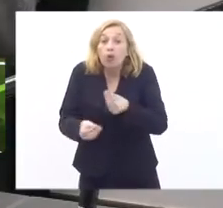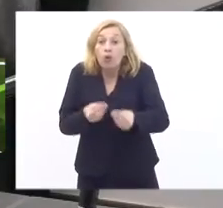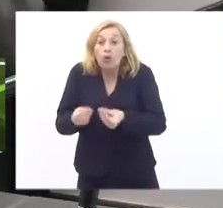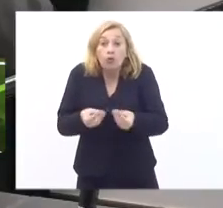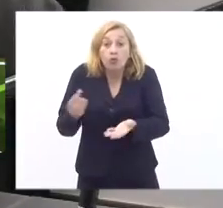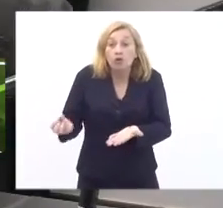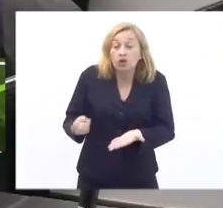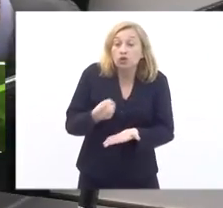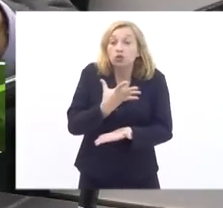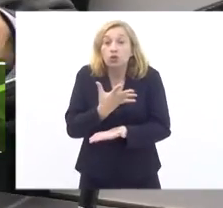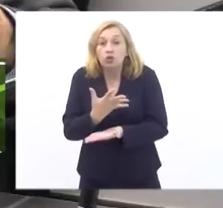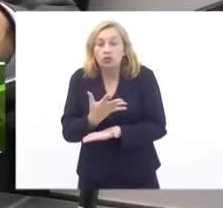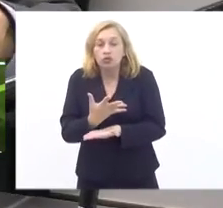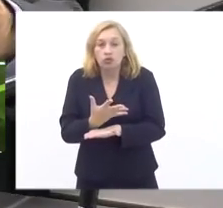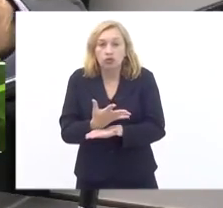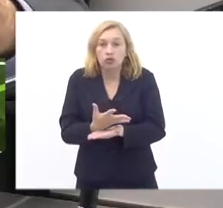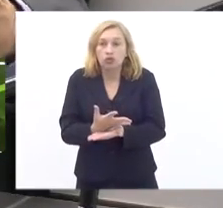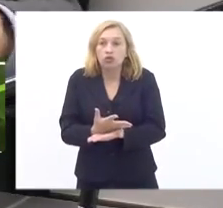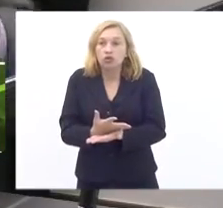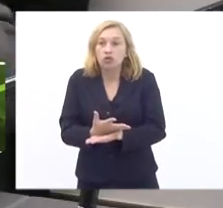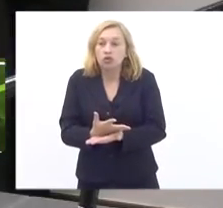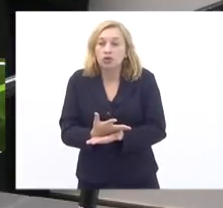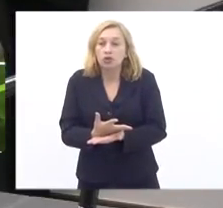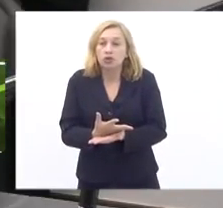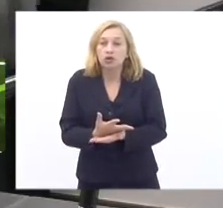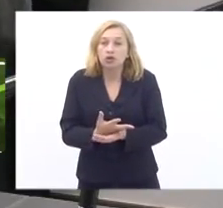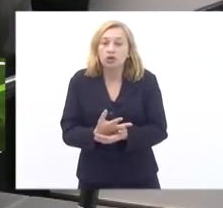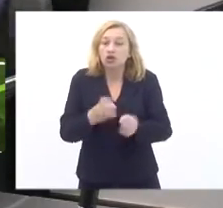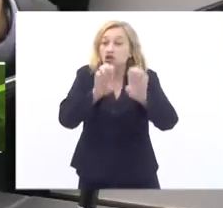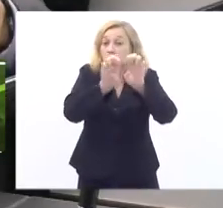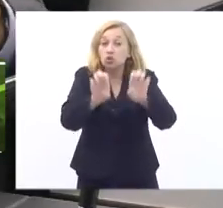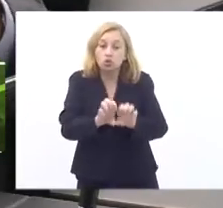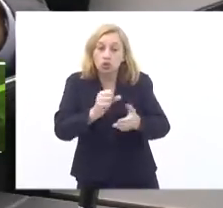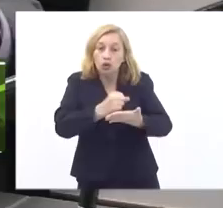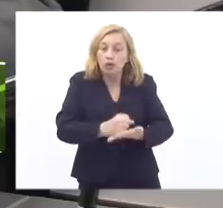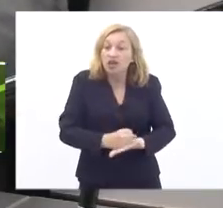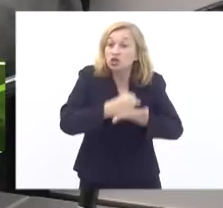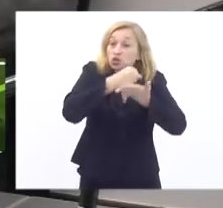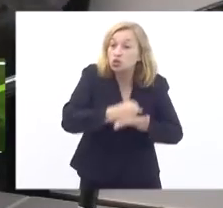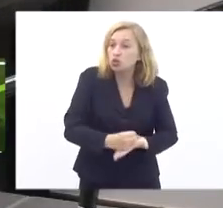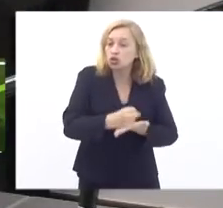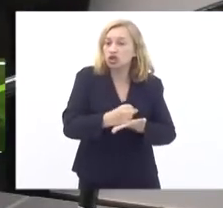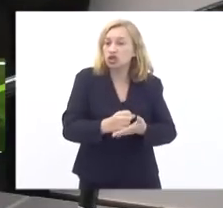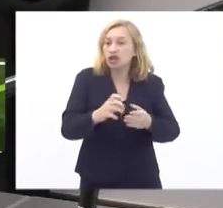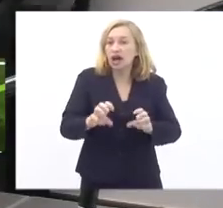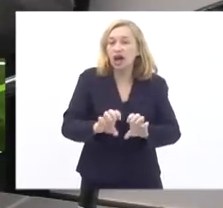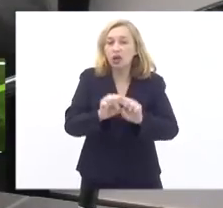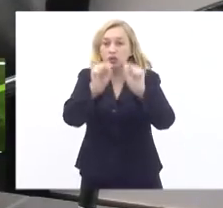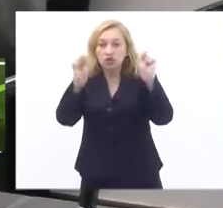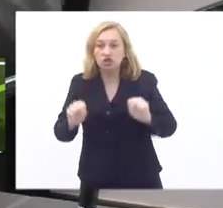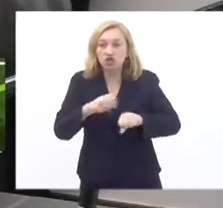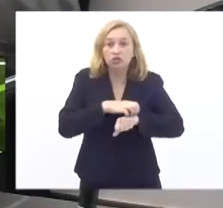nova configuração que vá sustentar o sistema de transporte, não estou falando da Sofevia,